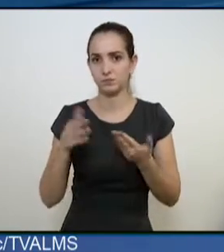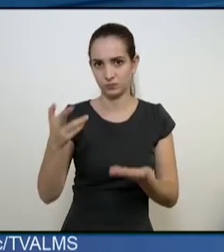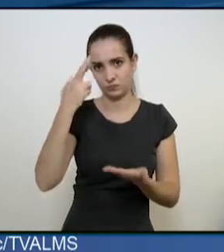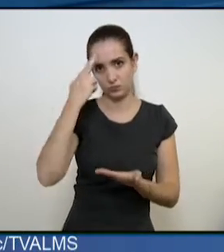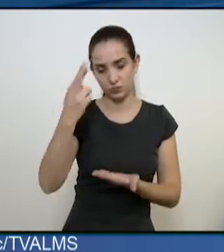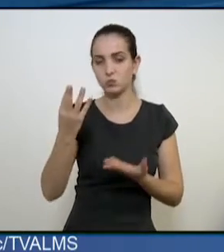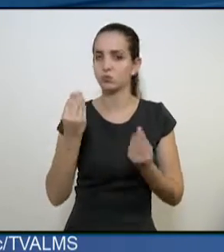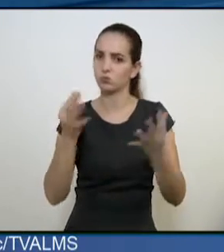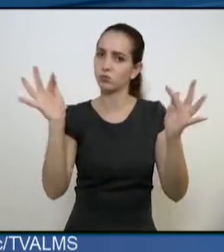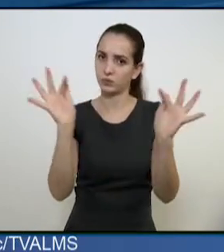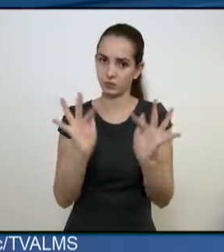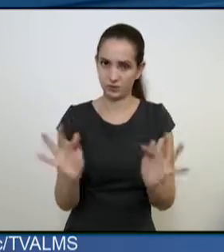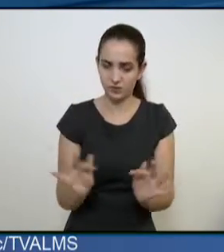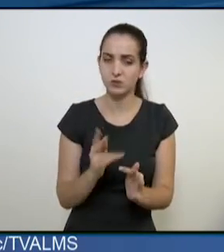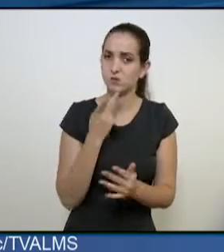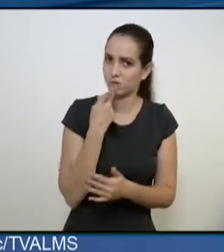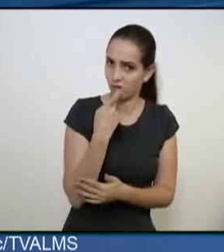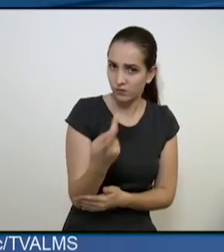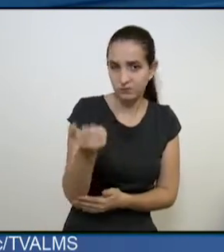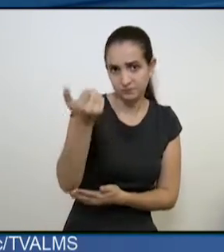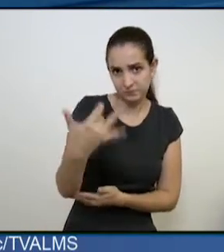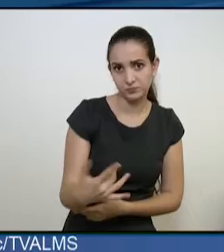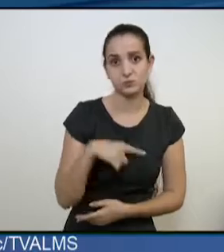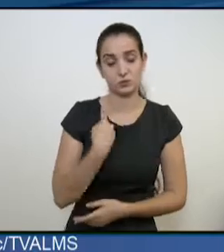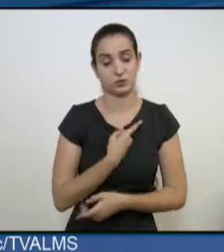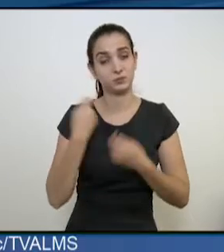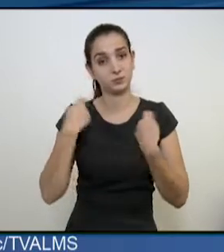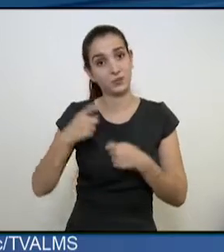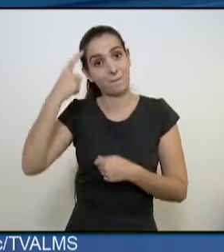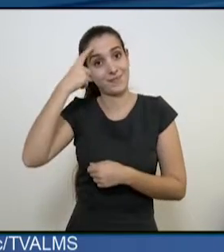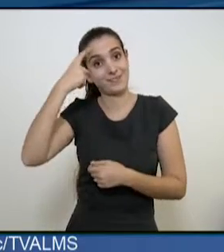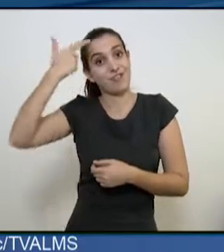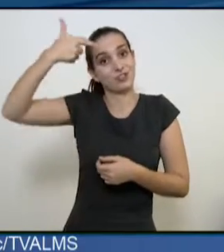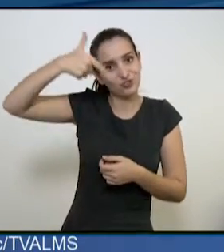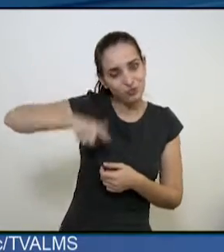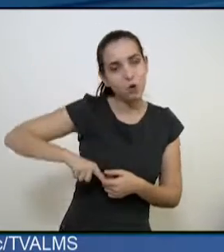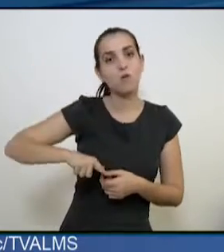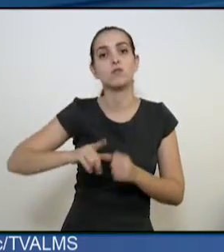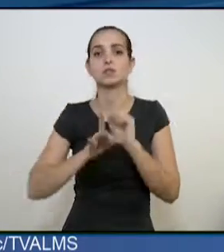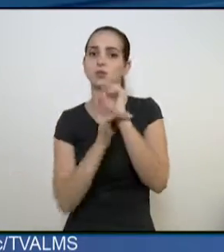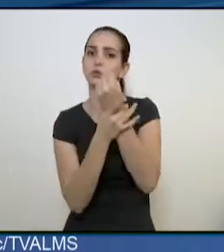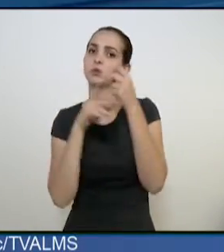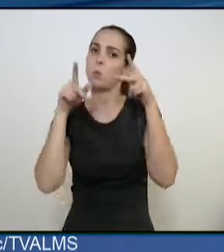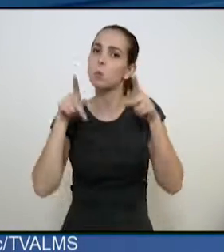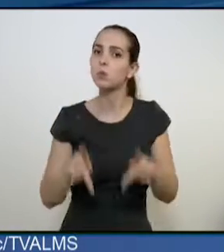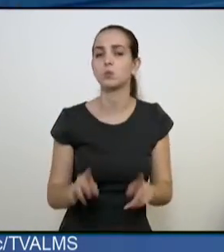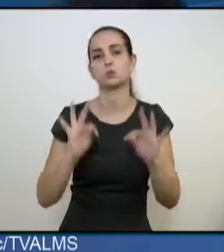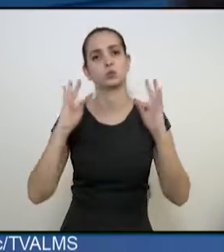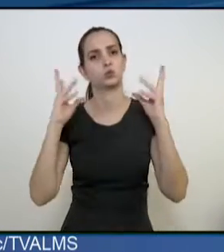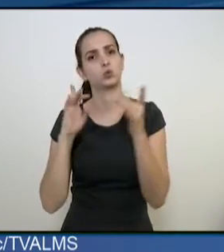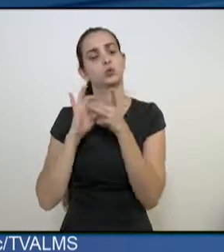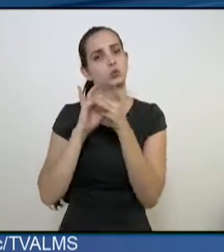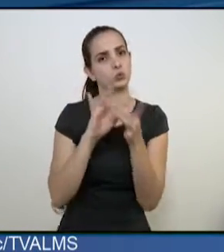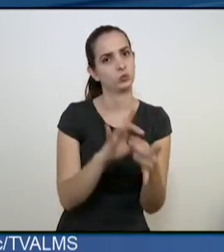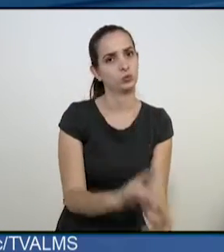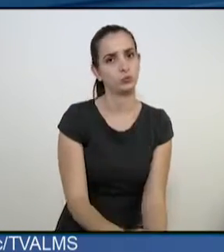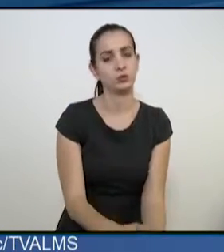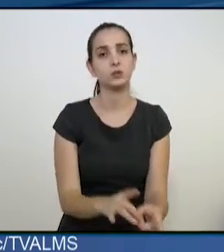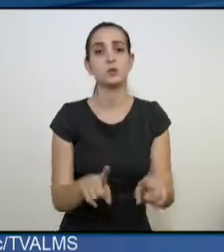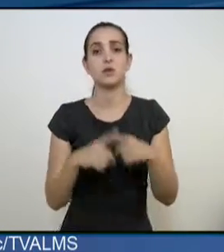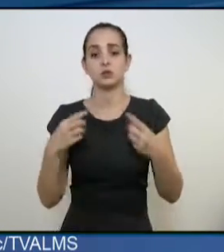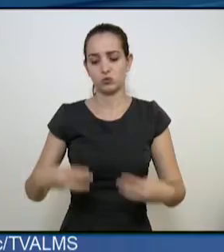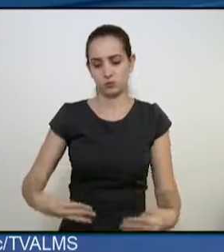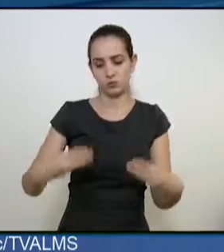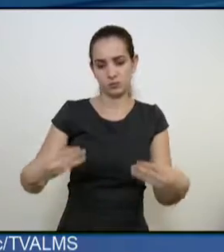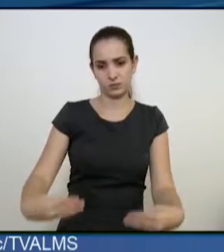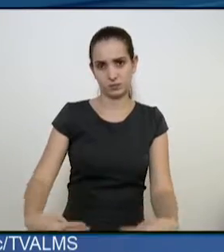muito feliz. Acho que nós temos que repensar a segurança pública como um todo, mas o esvaziamento do Ministério da Justiça,